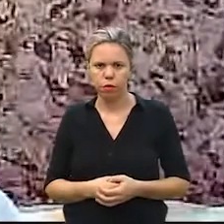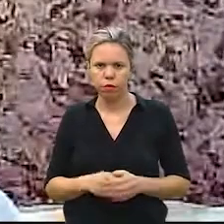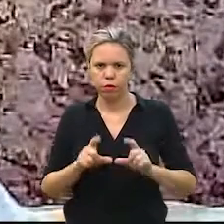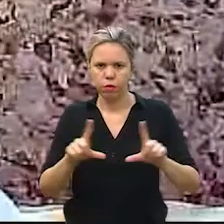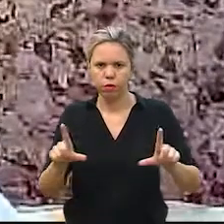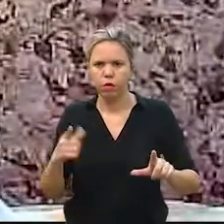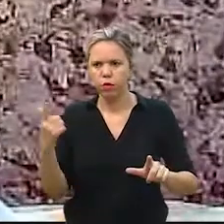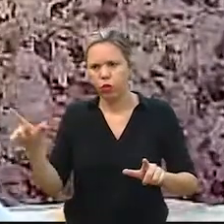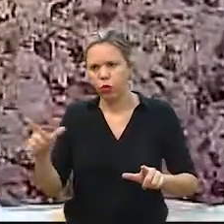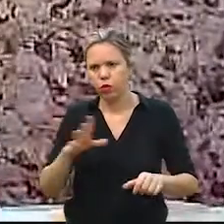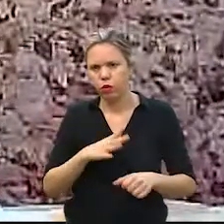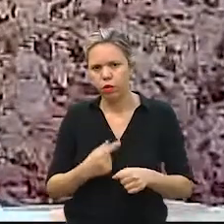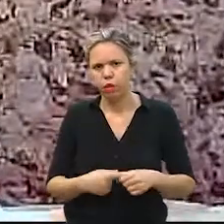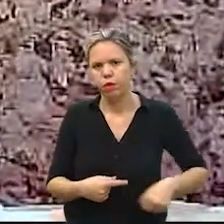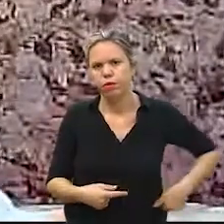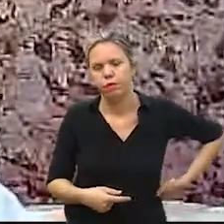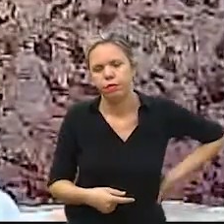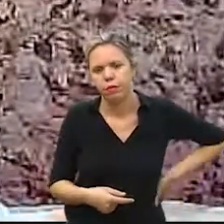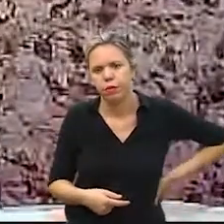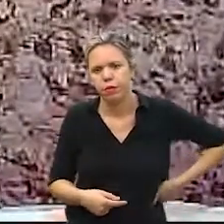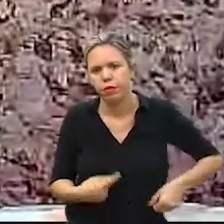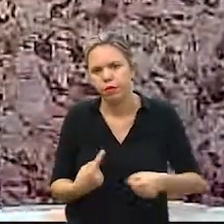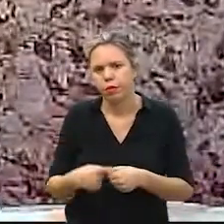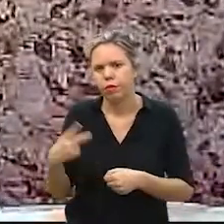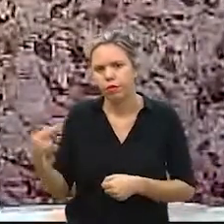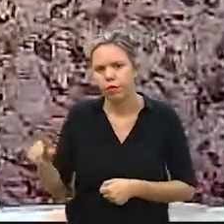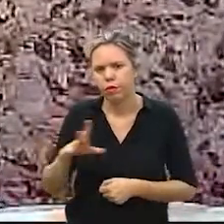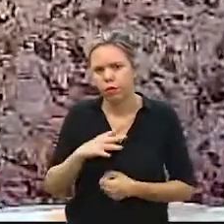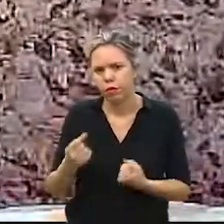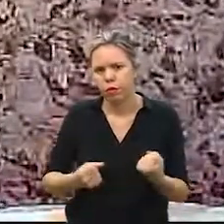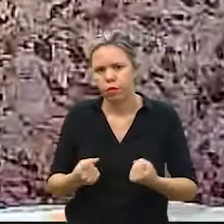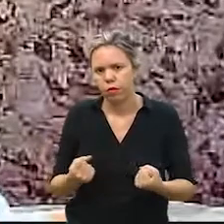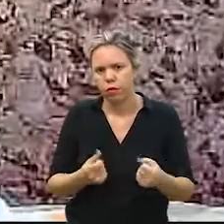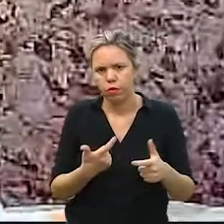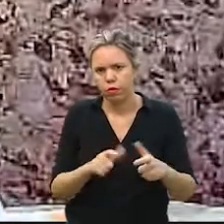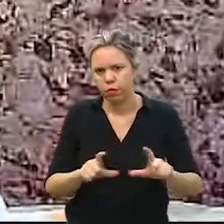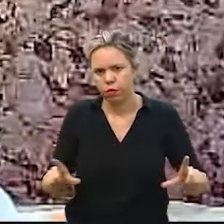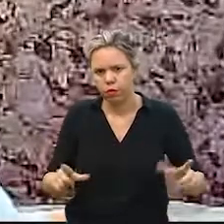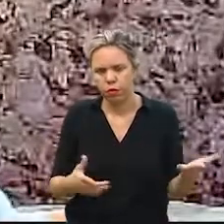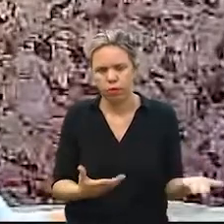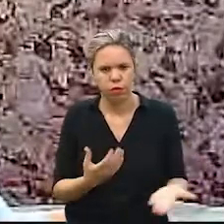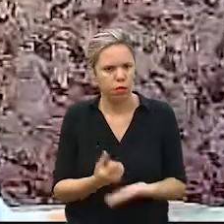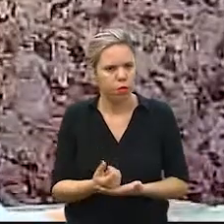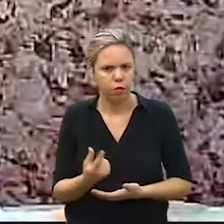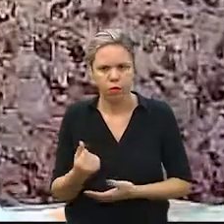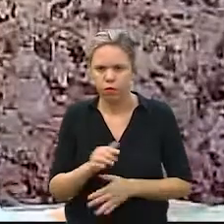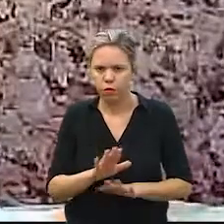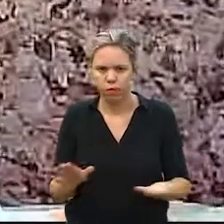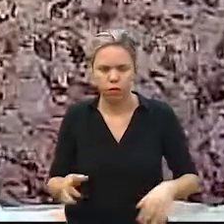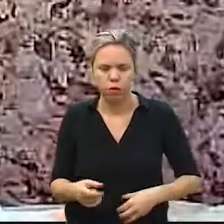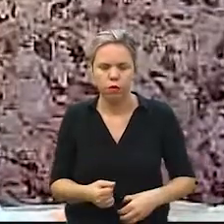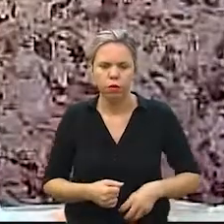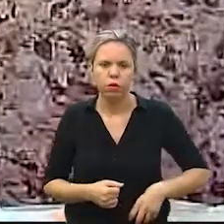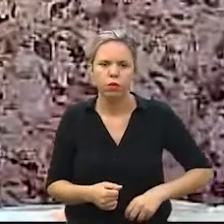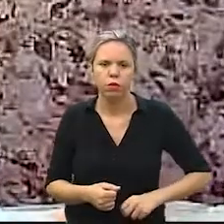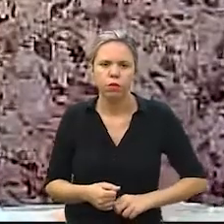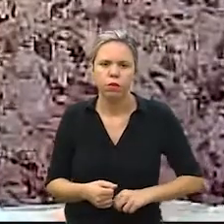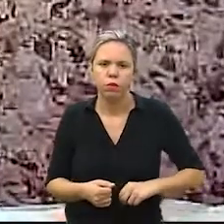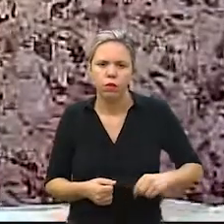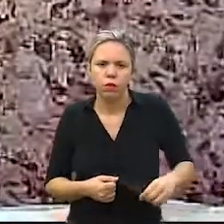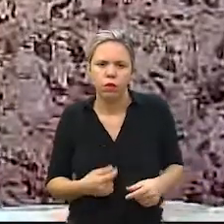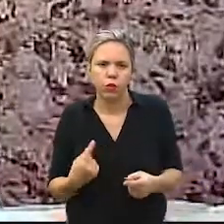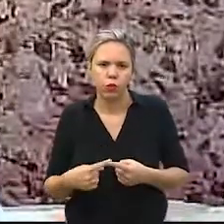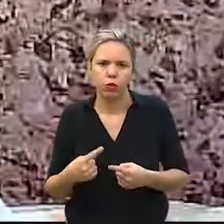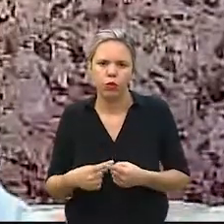emplacados em outro município. E aí, esse município que tem o carro, mas não tem a placa, também não fica com imposto, né?